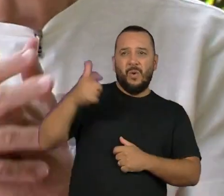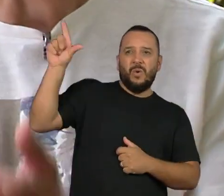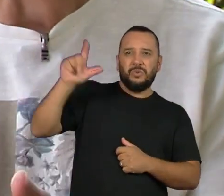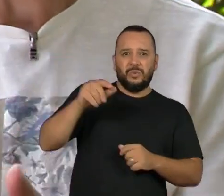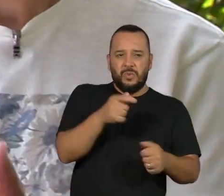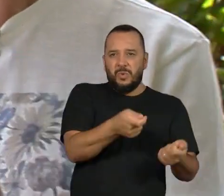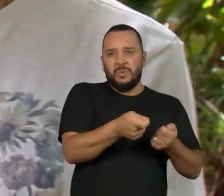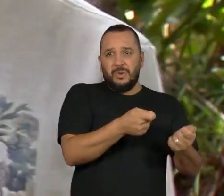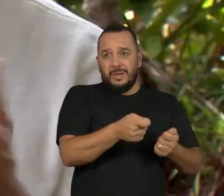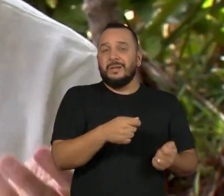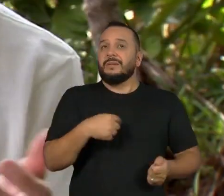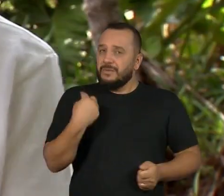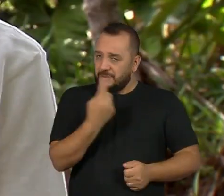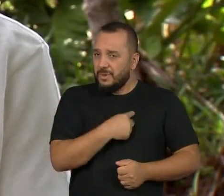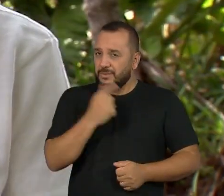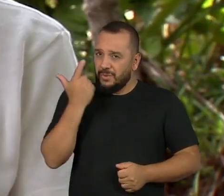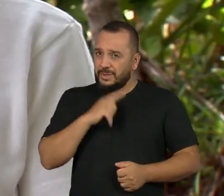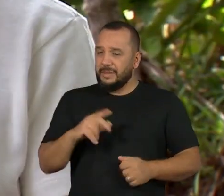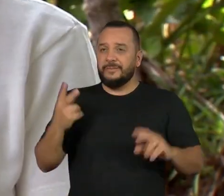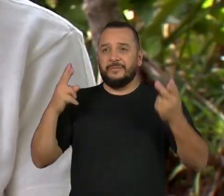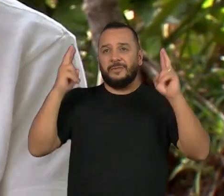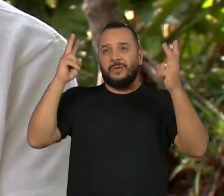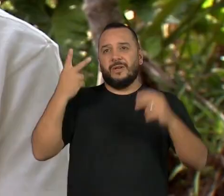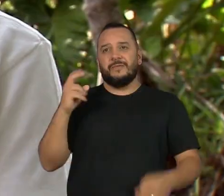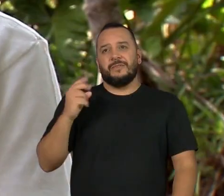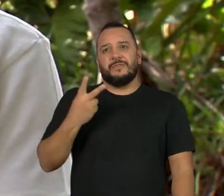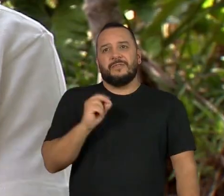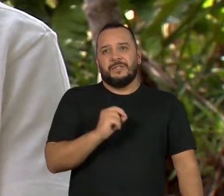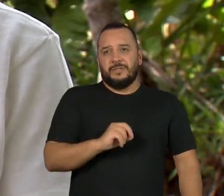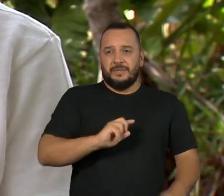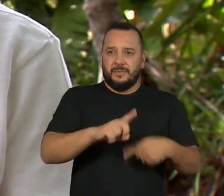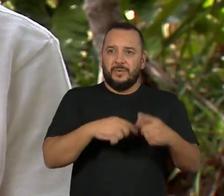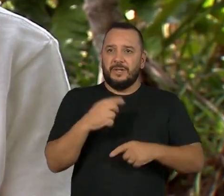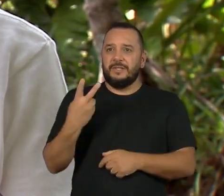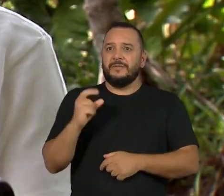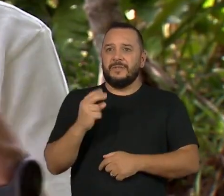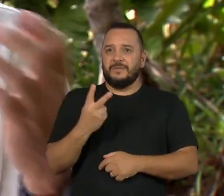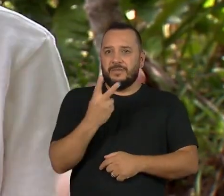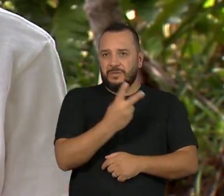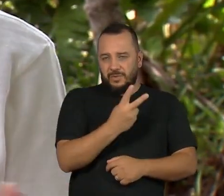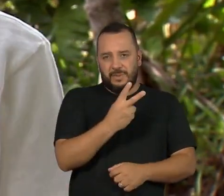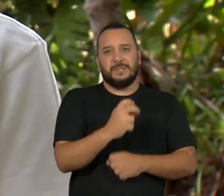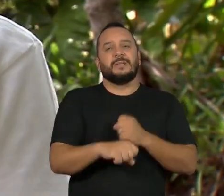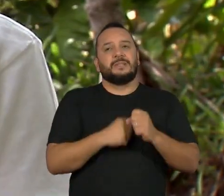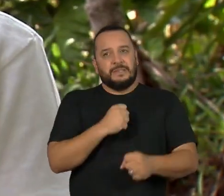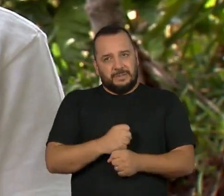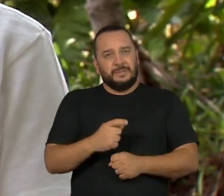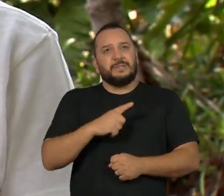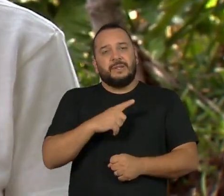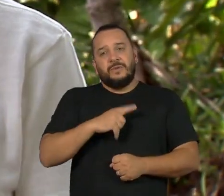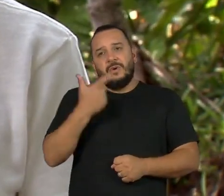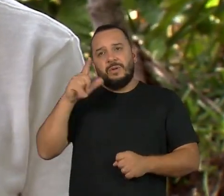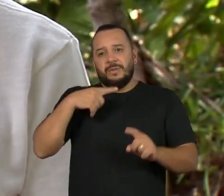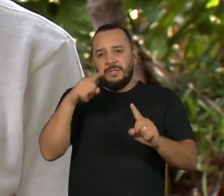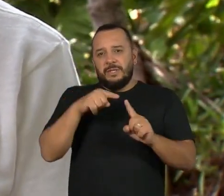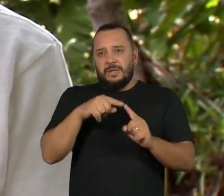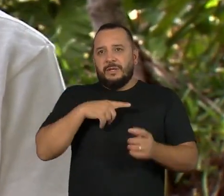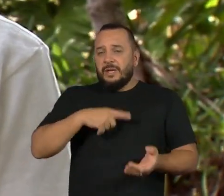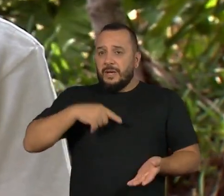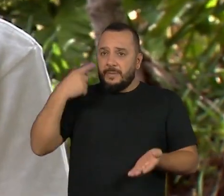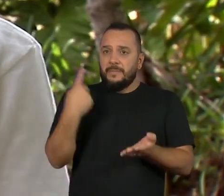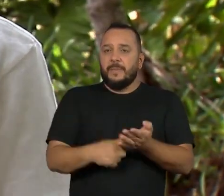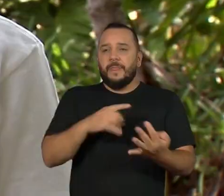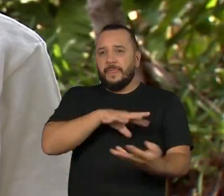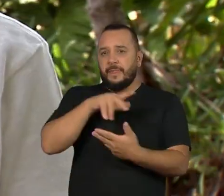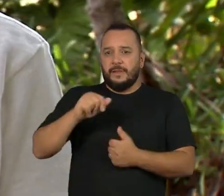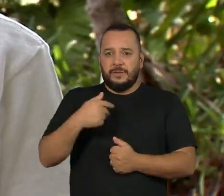E isso venceu em 2020. E aí em 2022 a gente teve um outro conjunto de metas que é o Marco Global da